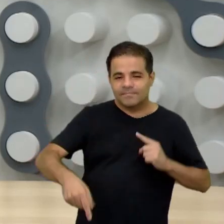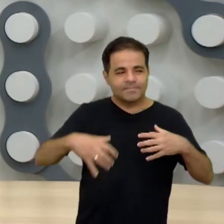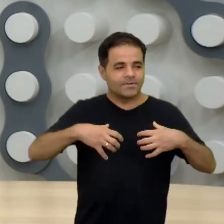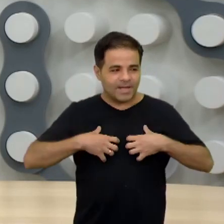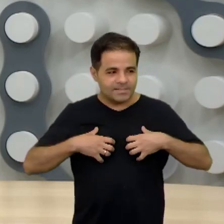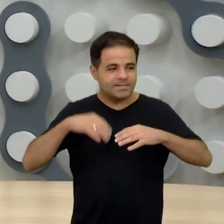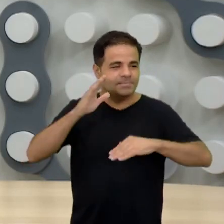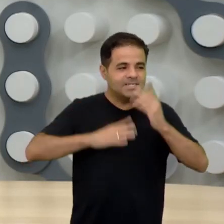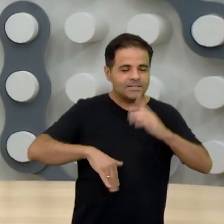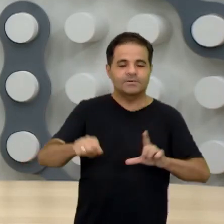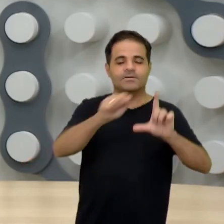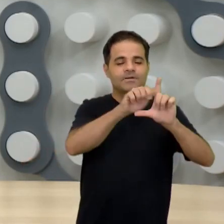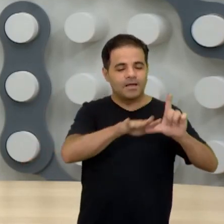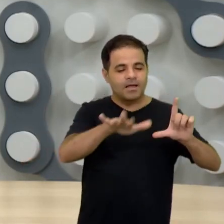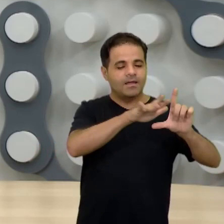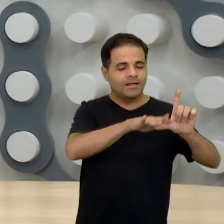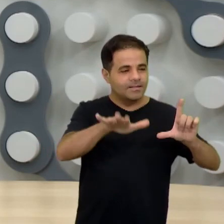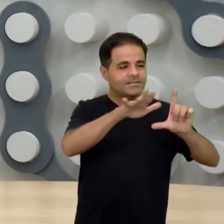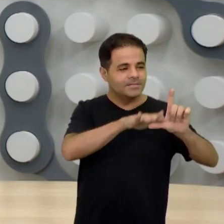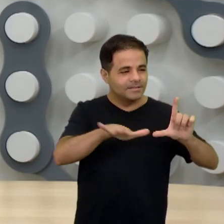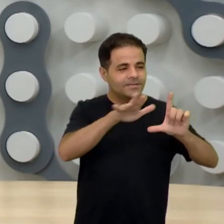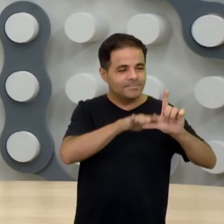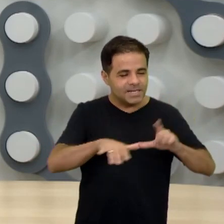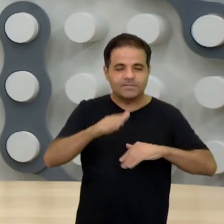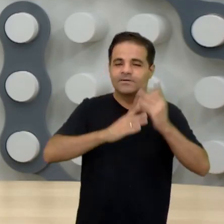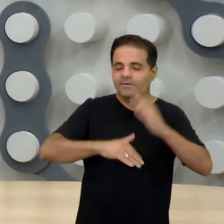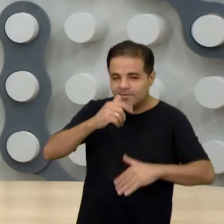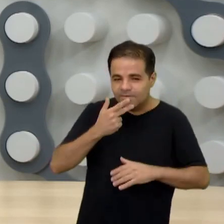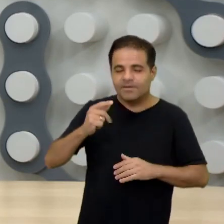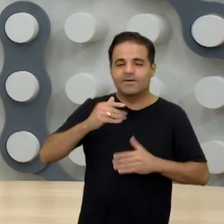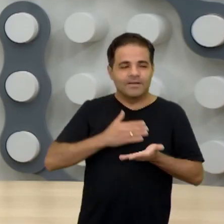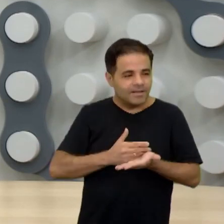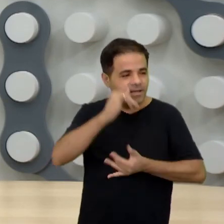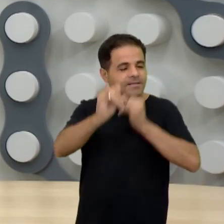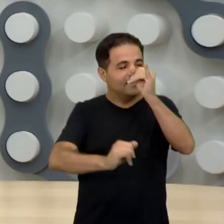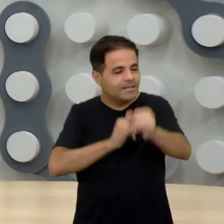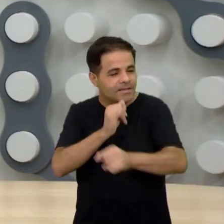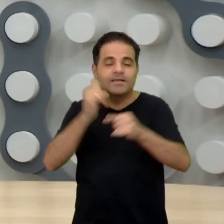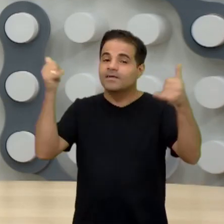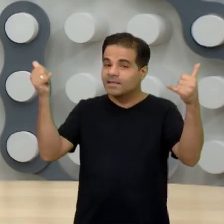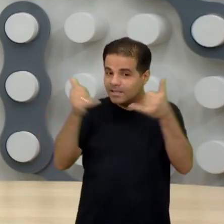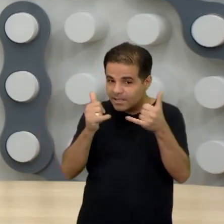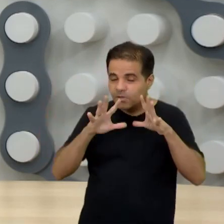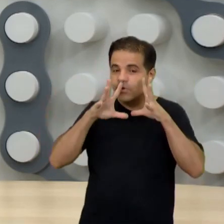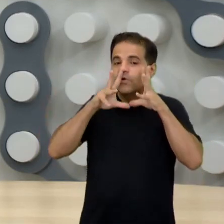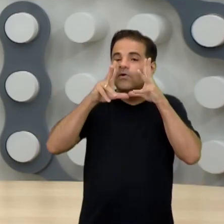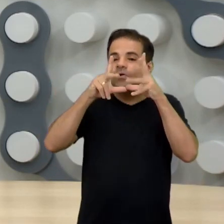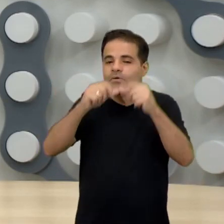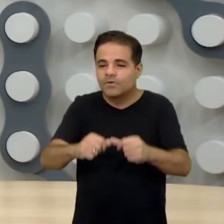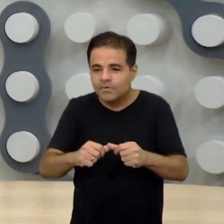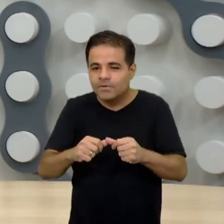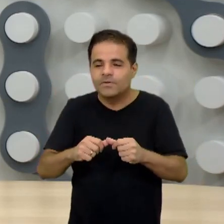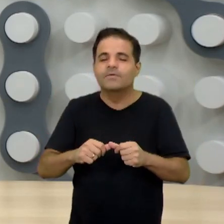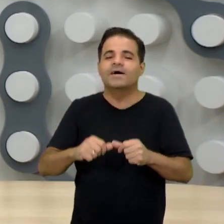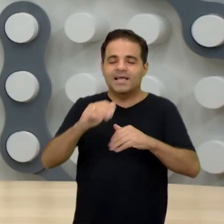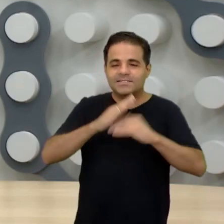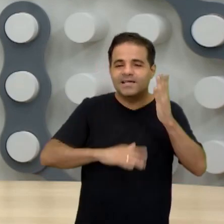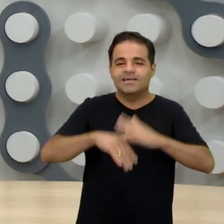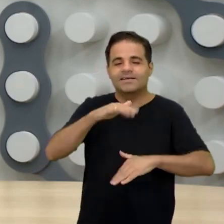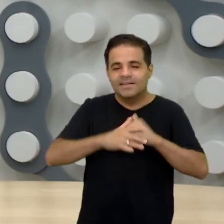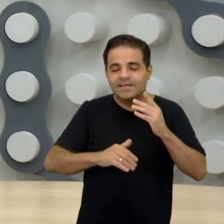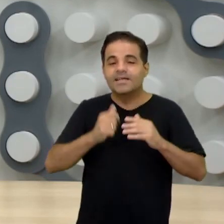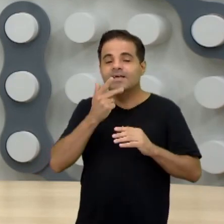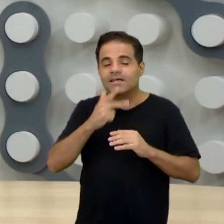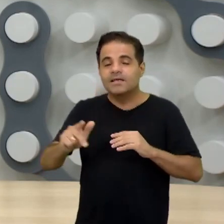que é a mídia a partir do surgimento da internet. Por quê? Porque todo esse aparato que eu falei até agora, o